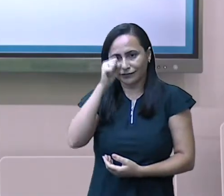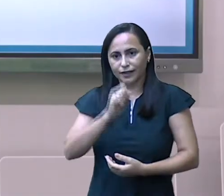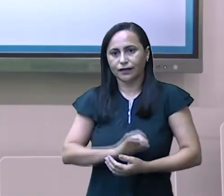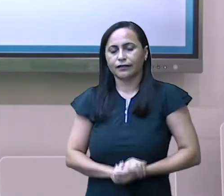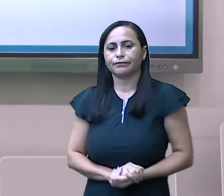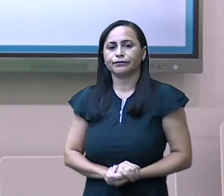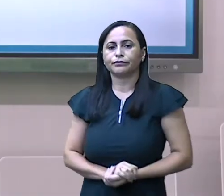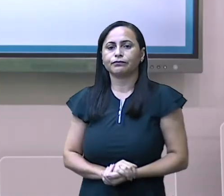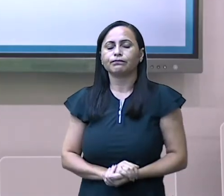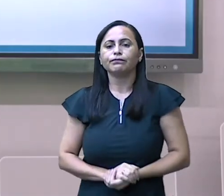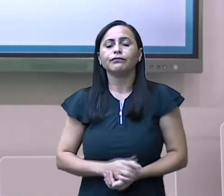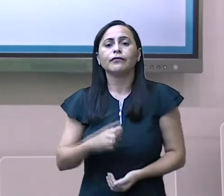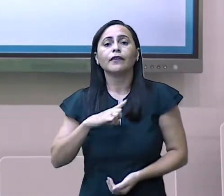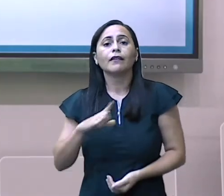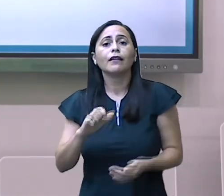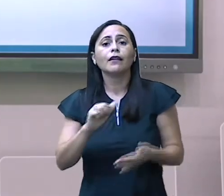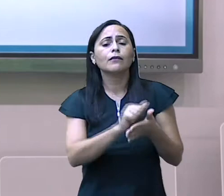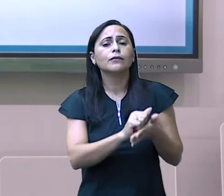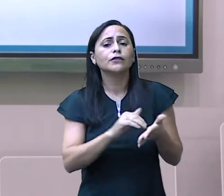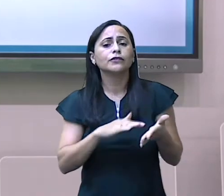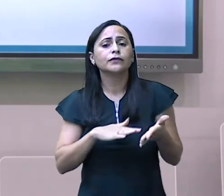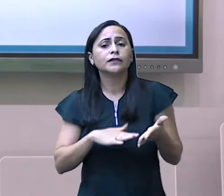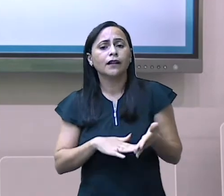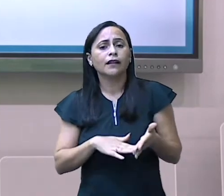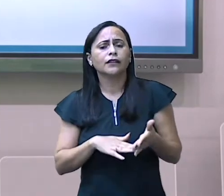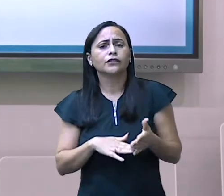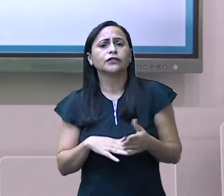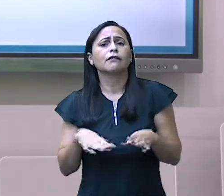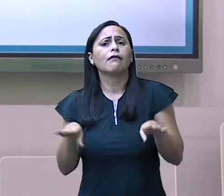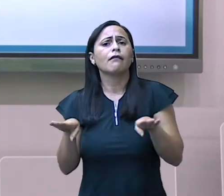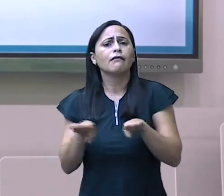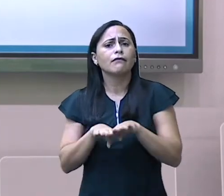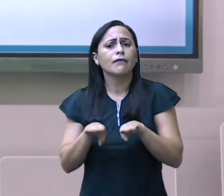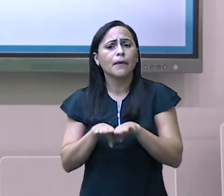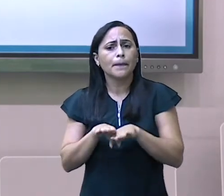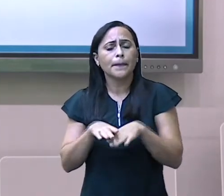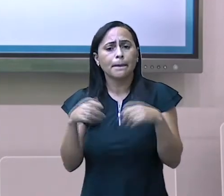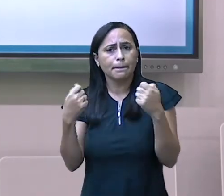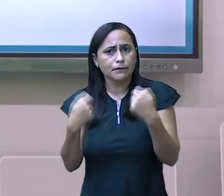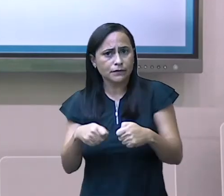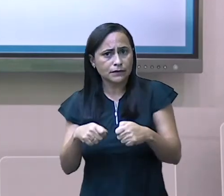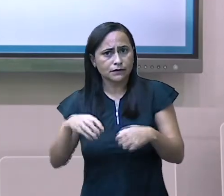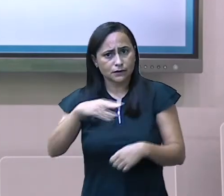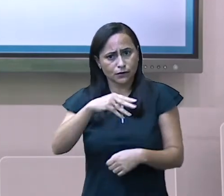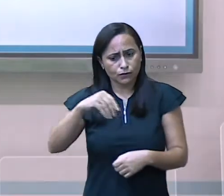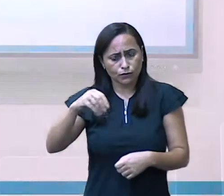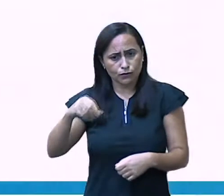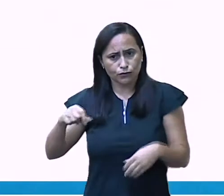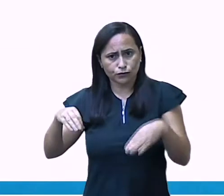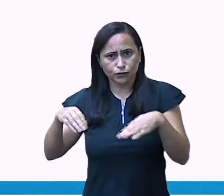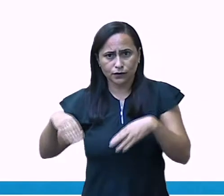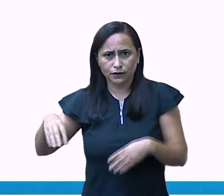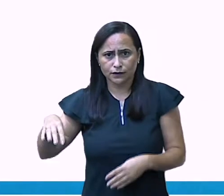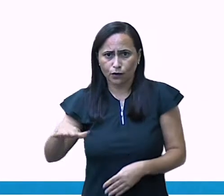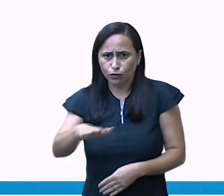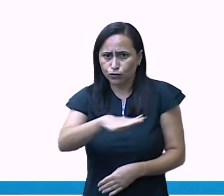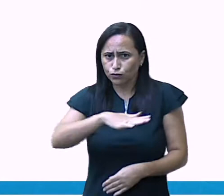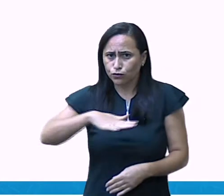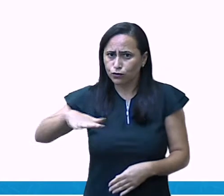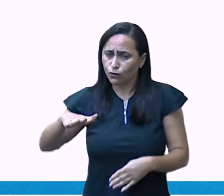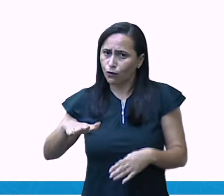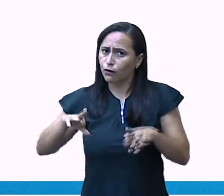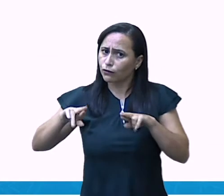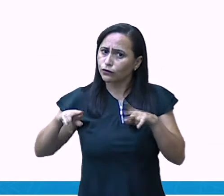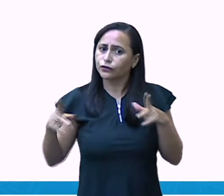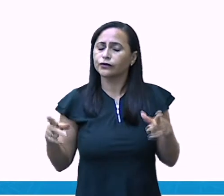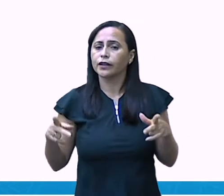temos outra atividade que também dependemos do tipo de solo, estudantes. Por exemplo, a mineração. Tanto